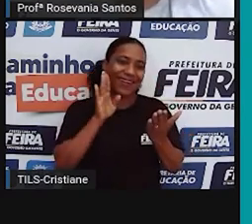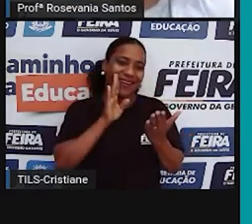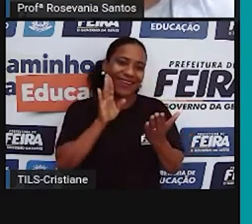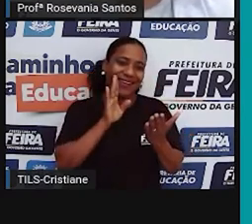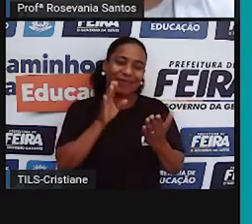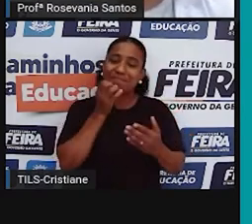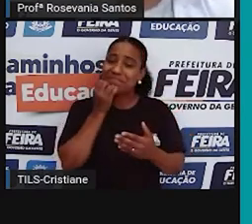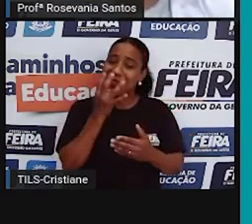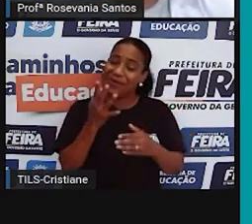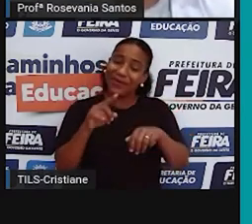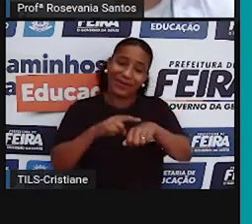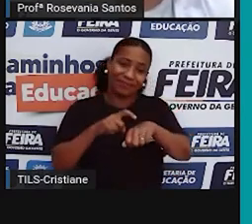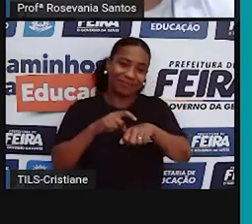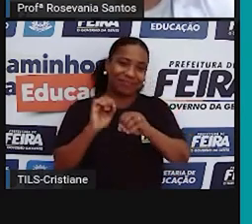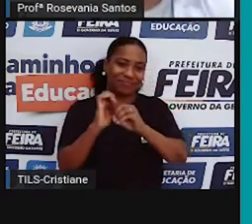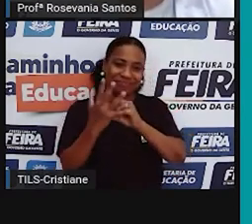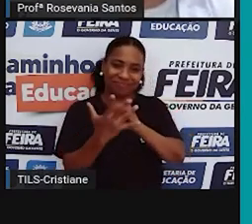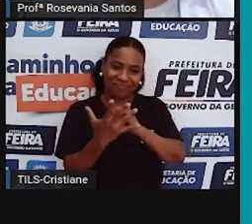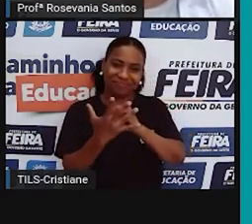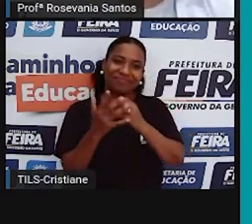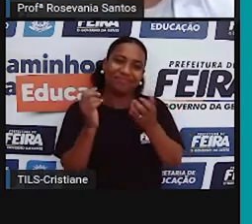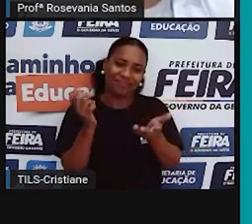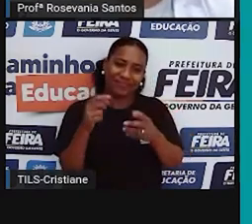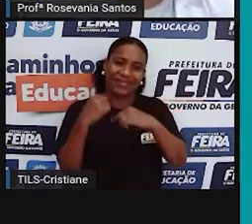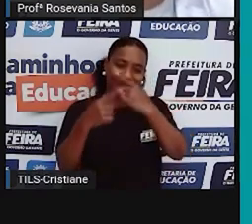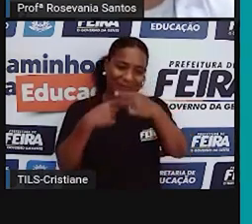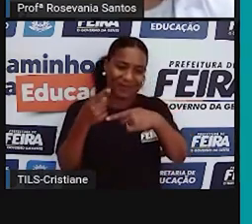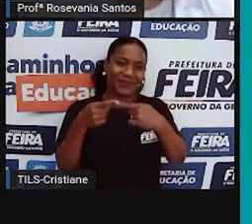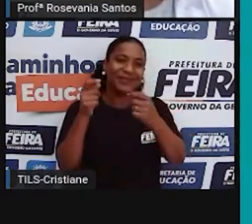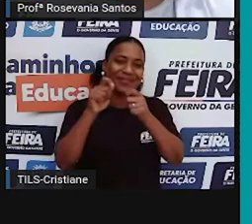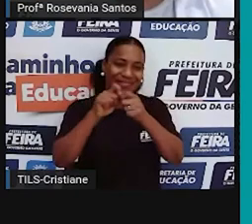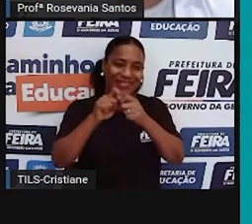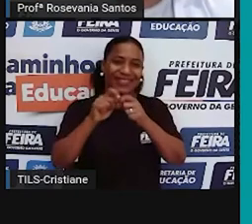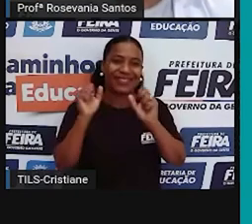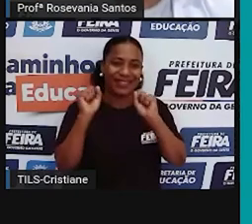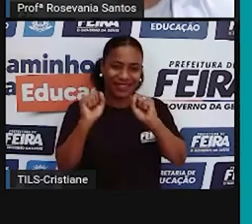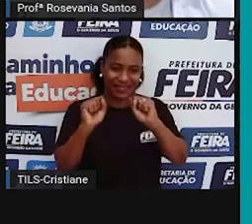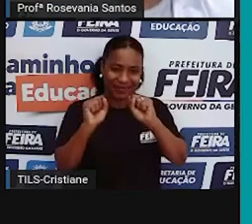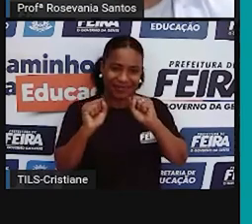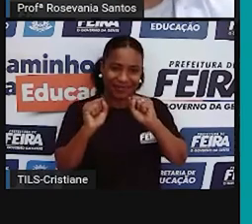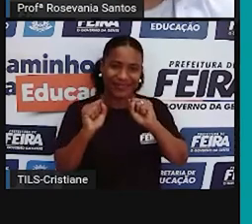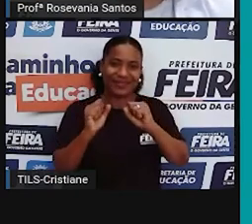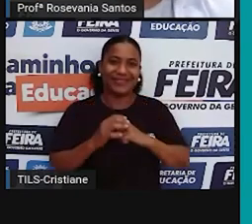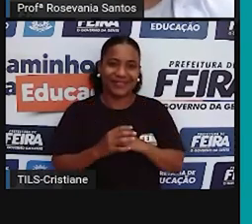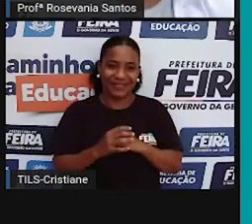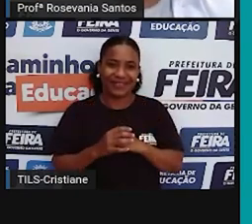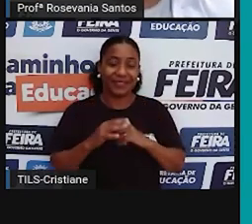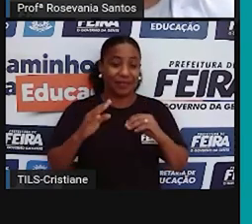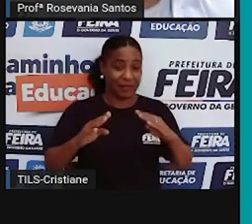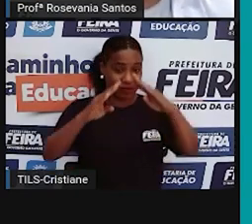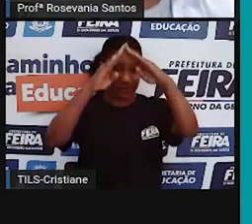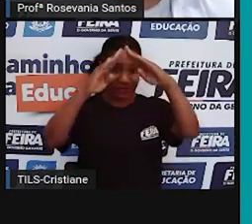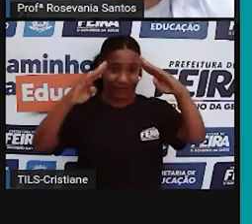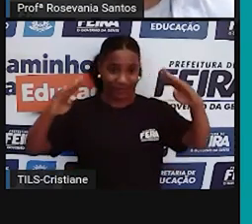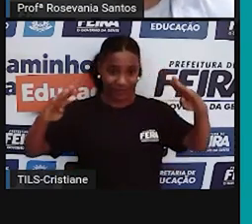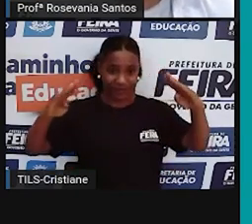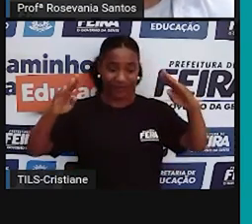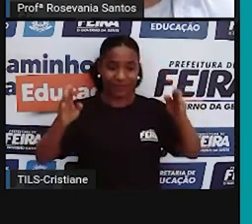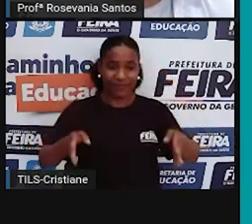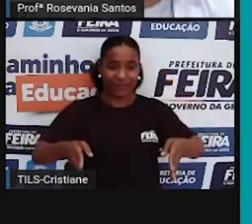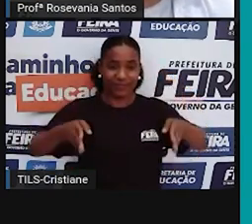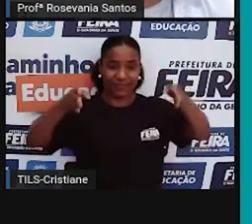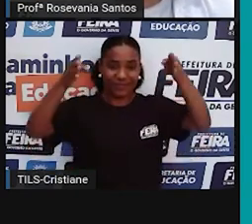da pandemia. Então, são representações cartográficas tridimensionais, ou seja, tem altura, largura e